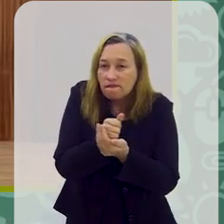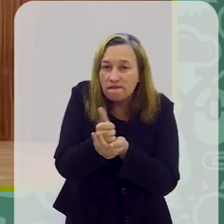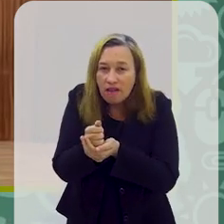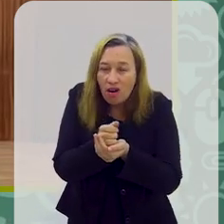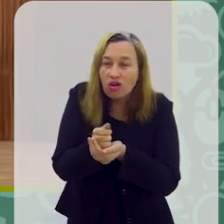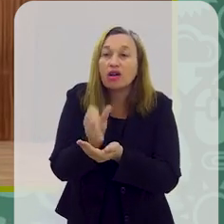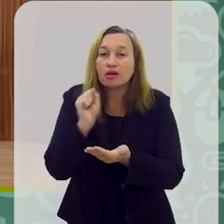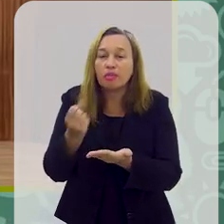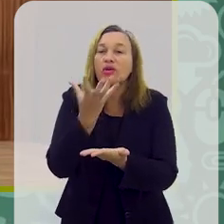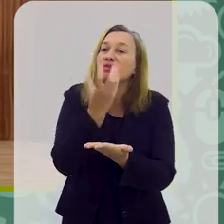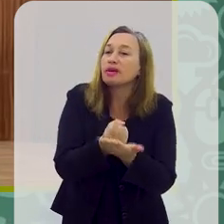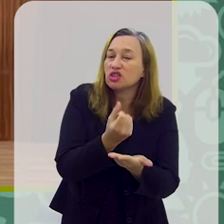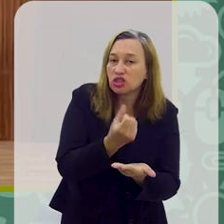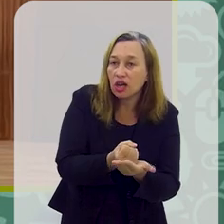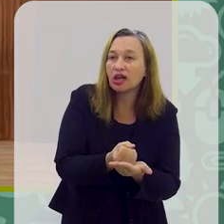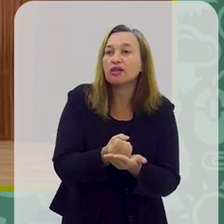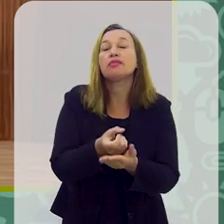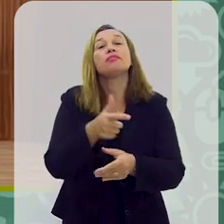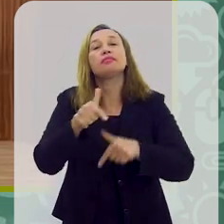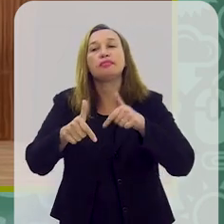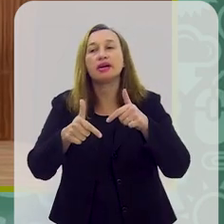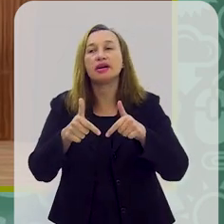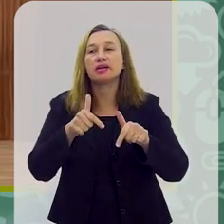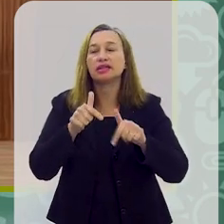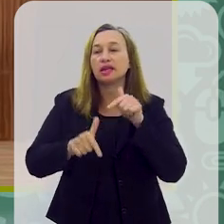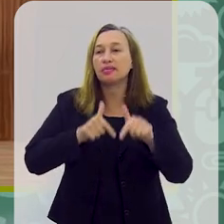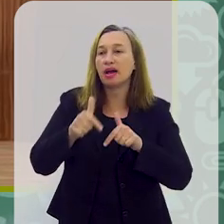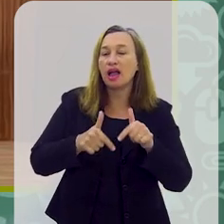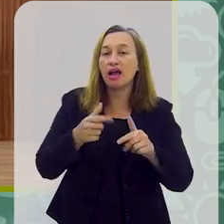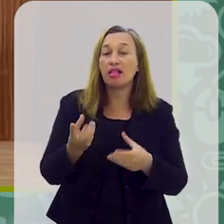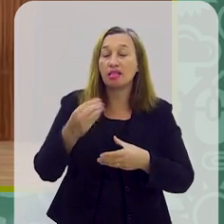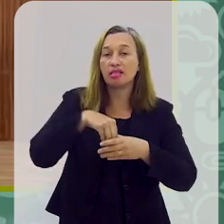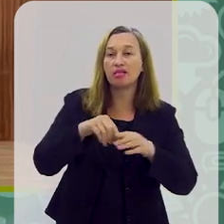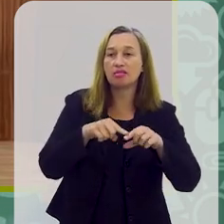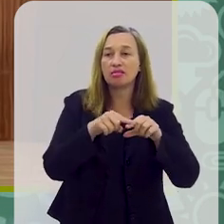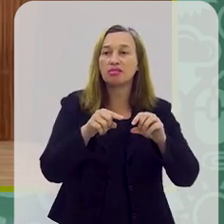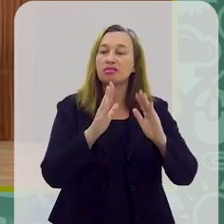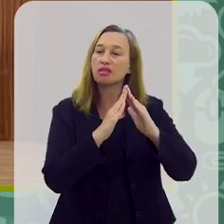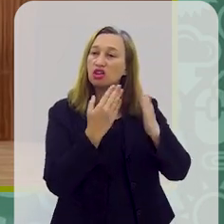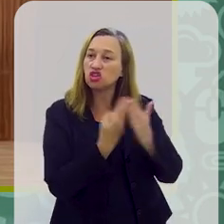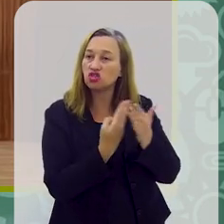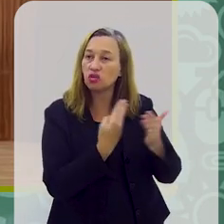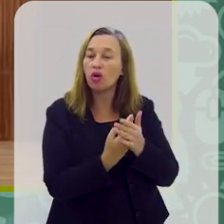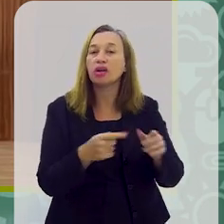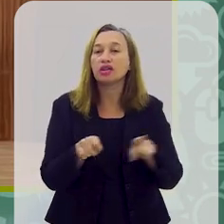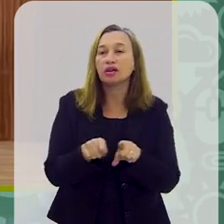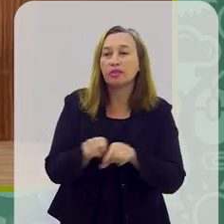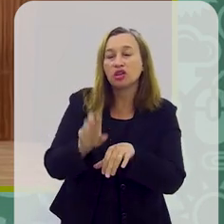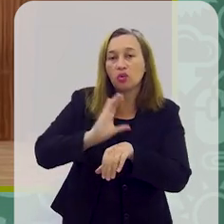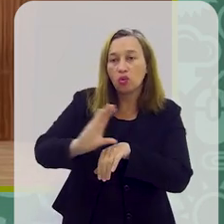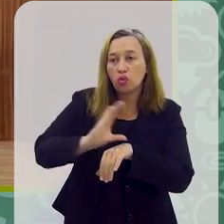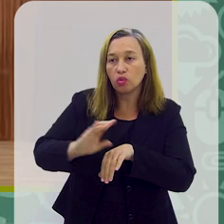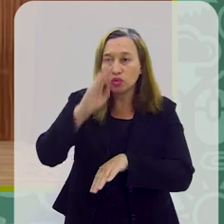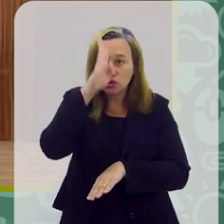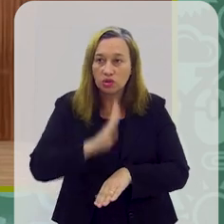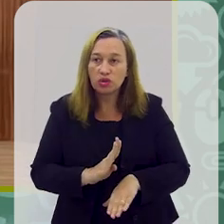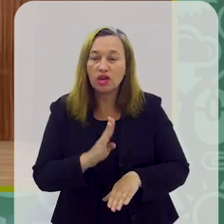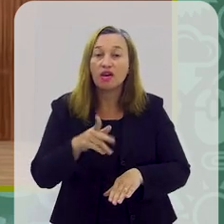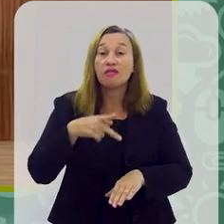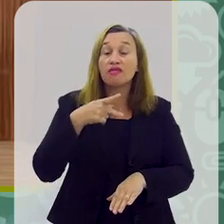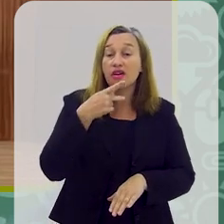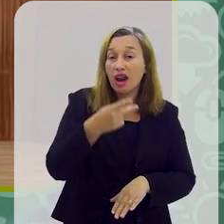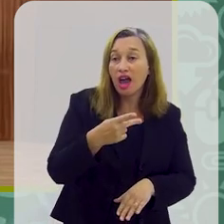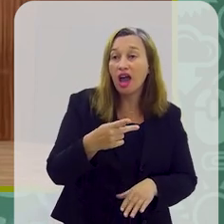jogos que podem ser baixados para trabalhar isso dentro da sala de aula. A gente tem um curso também gratuito que chama